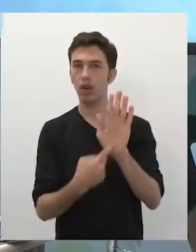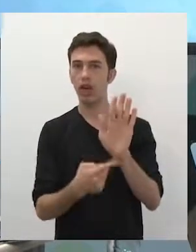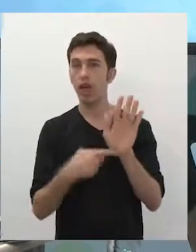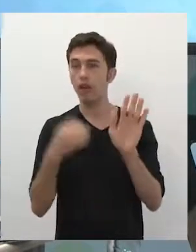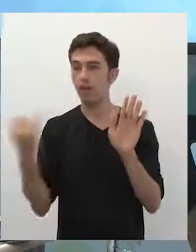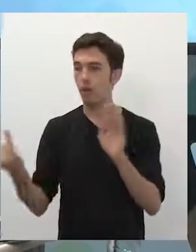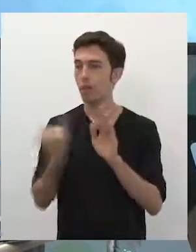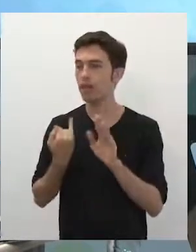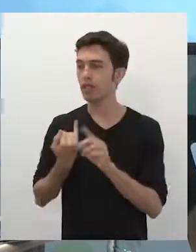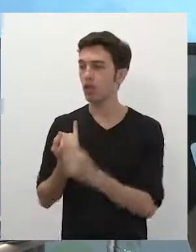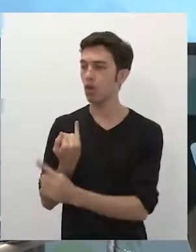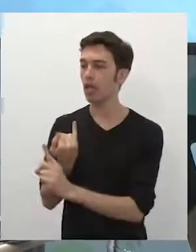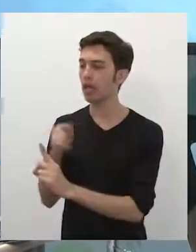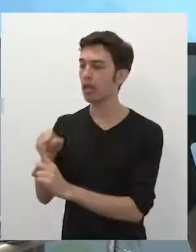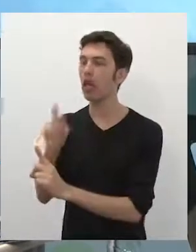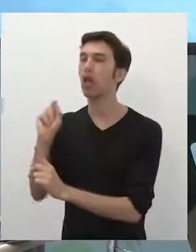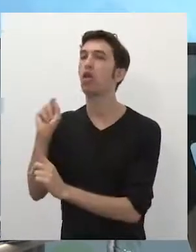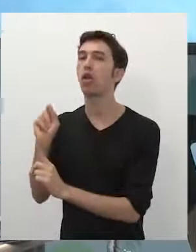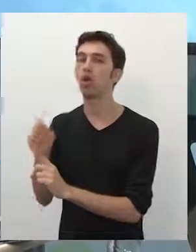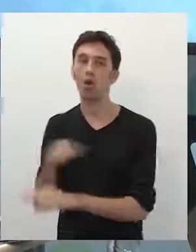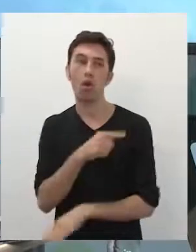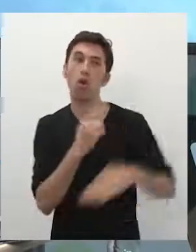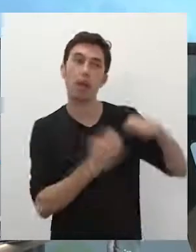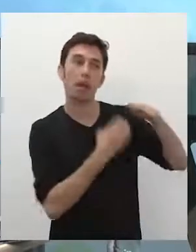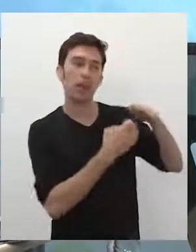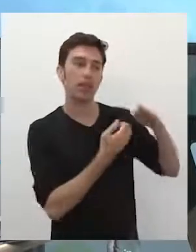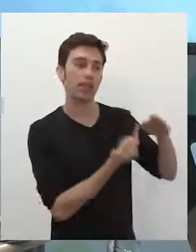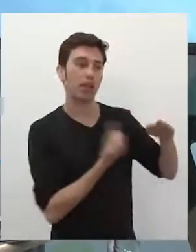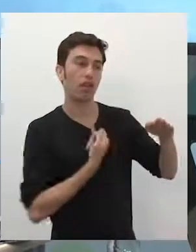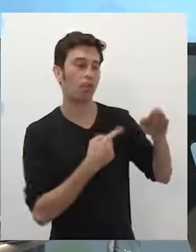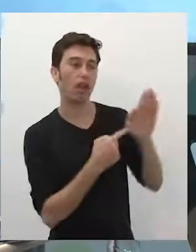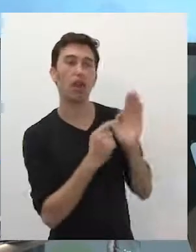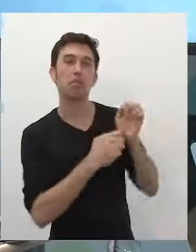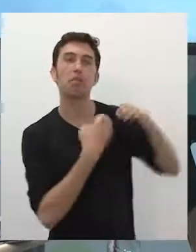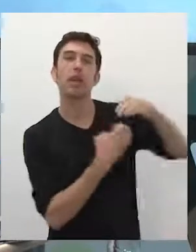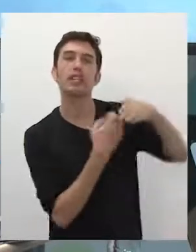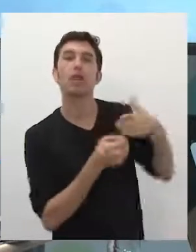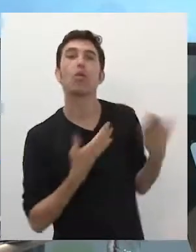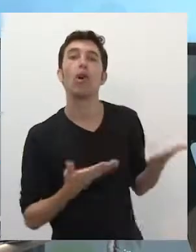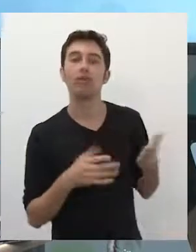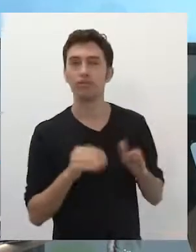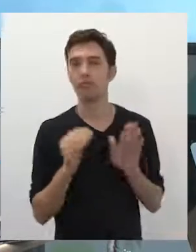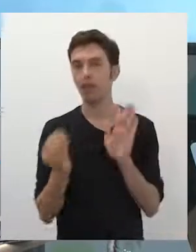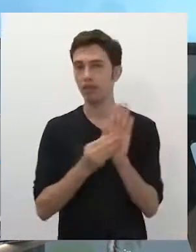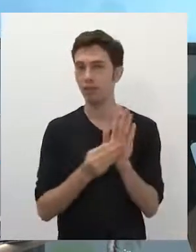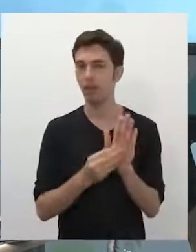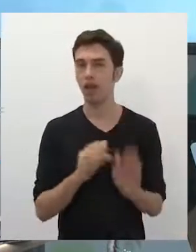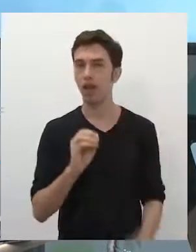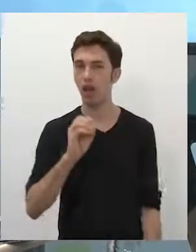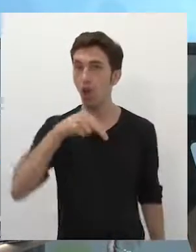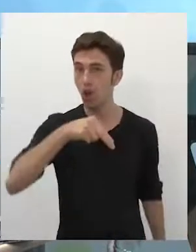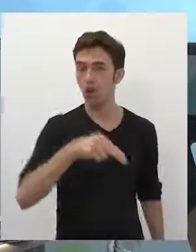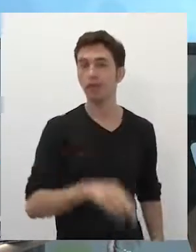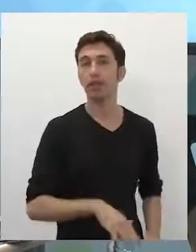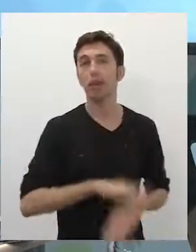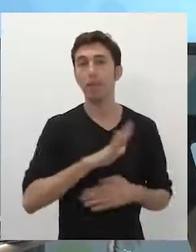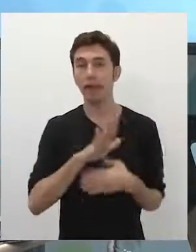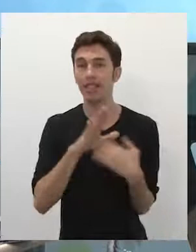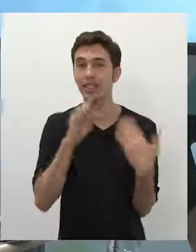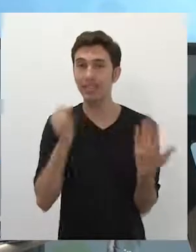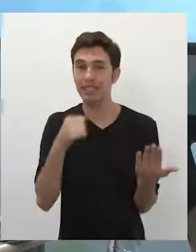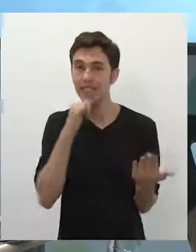essa informação, né? Quem trouxe essas respostas, né? E off, né? Off, a pessoa faz